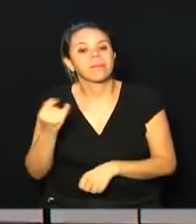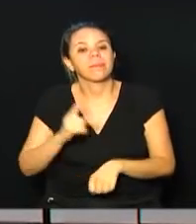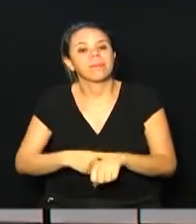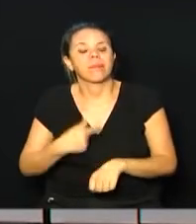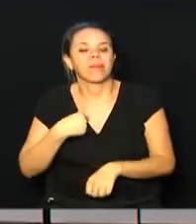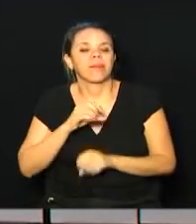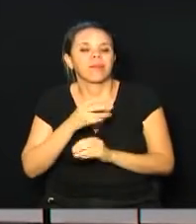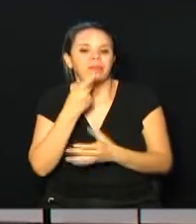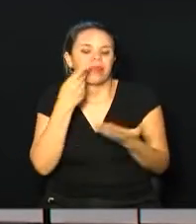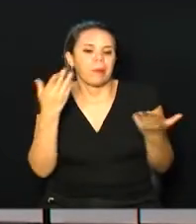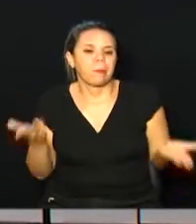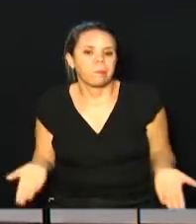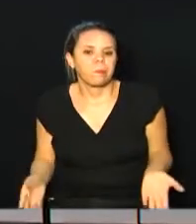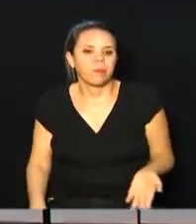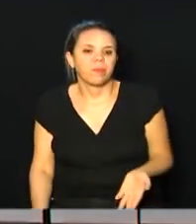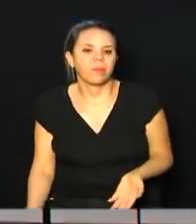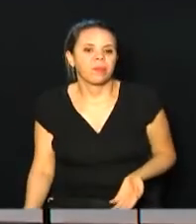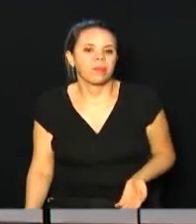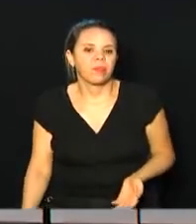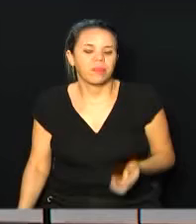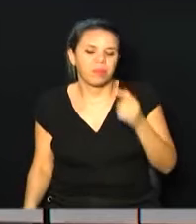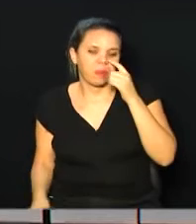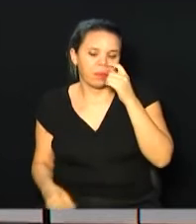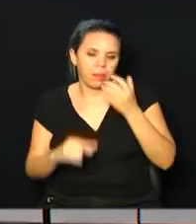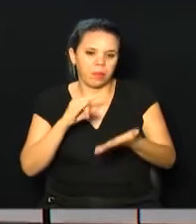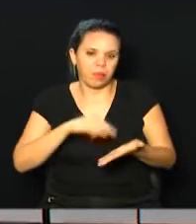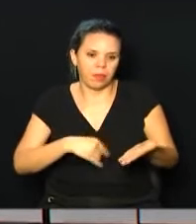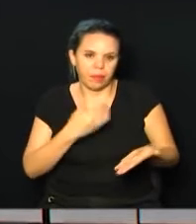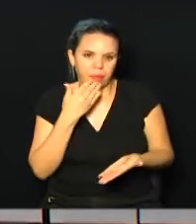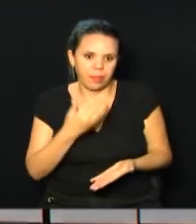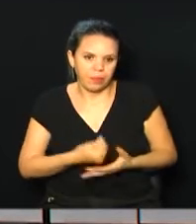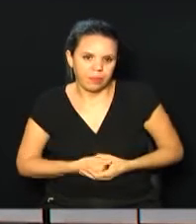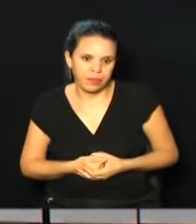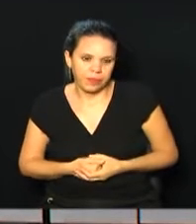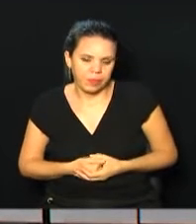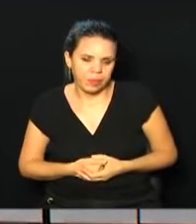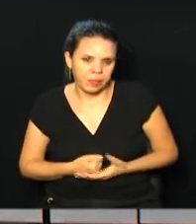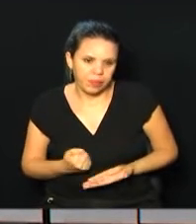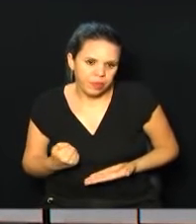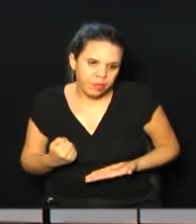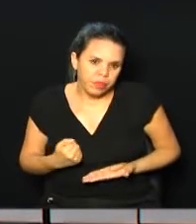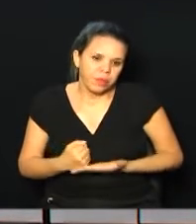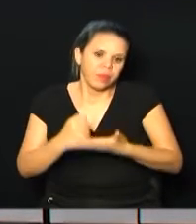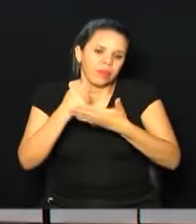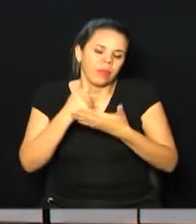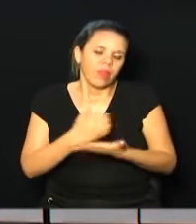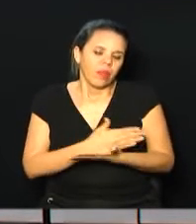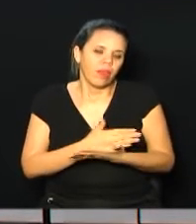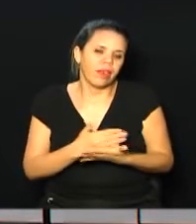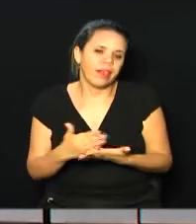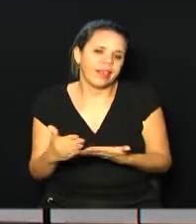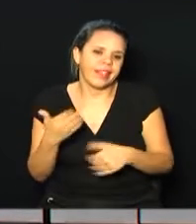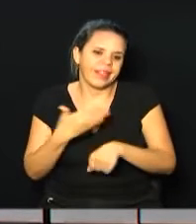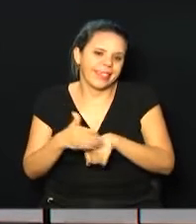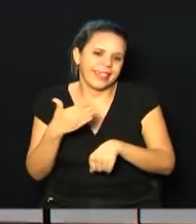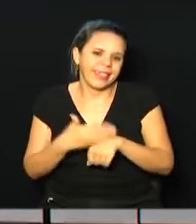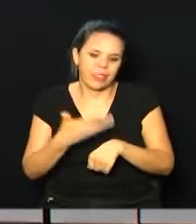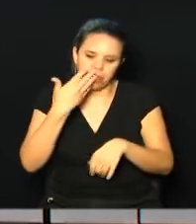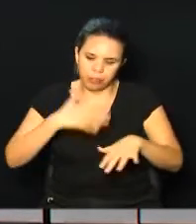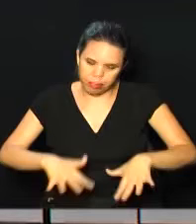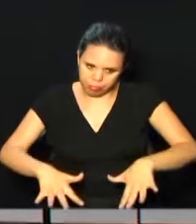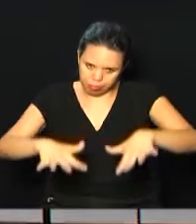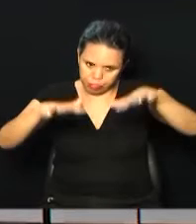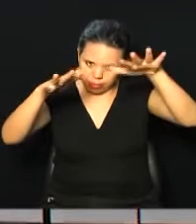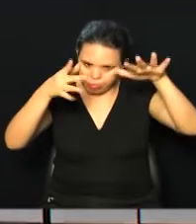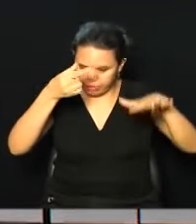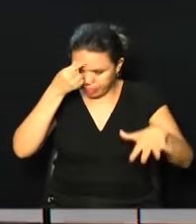para fazer isso, mas é uma indicação que eu acho que vai colaborando para começar a treinar essas crianças desde